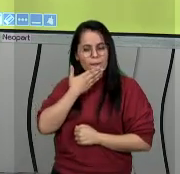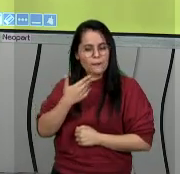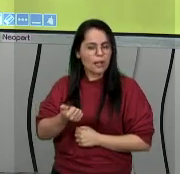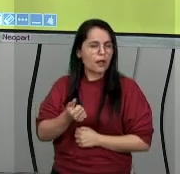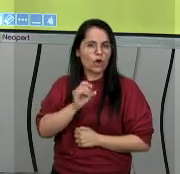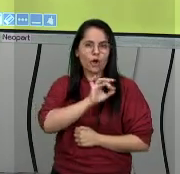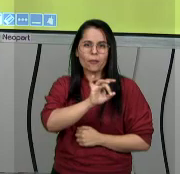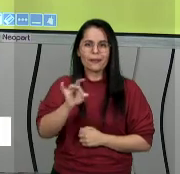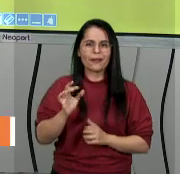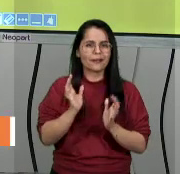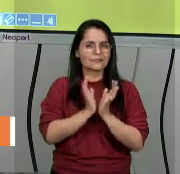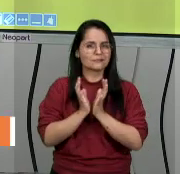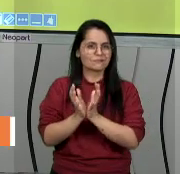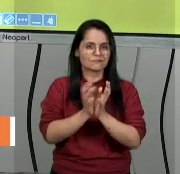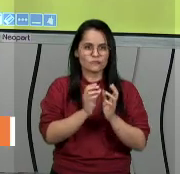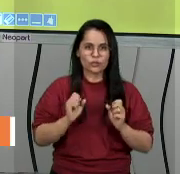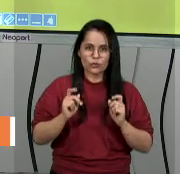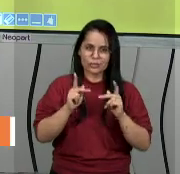para cada situação.